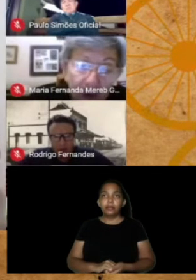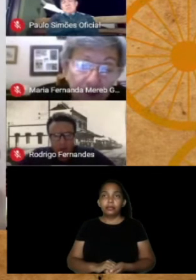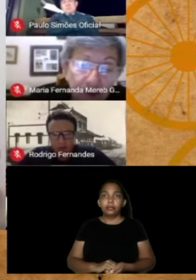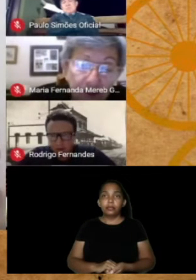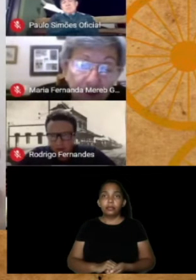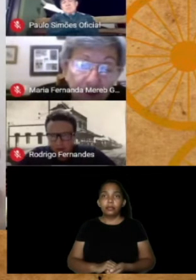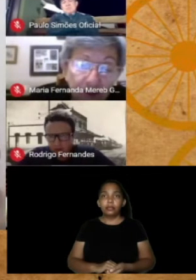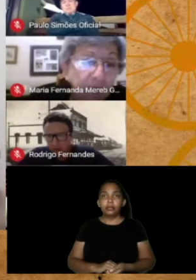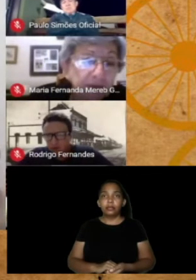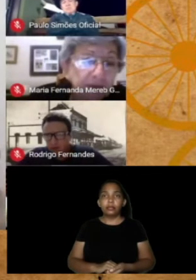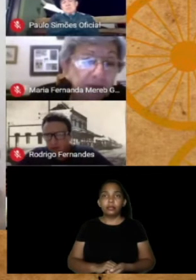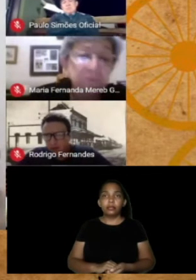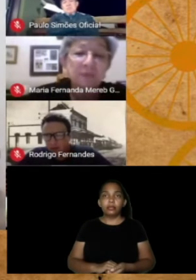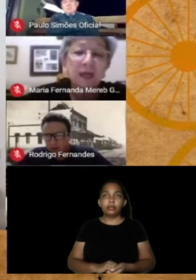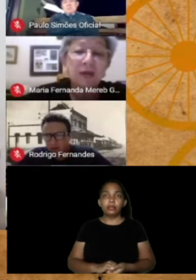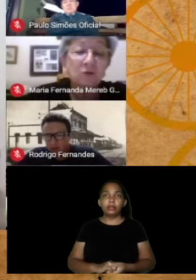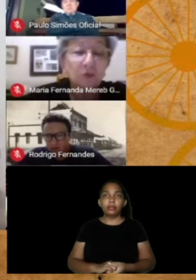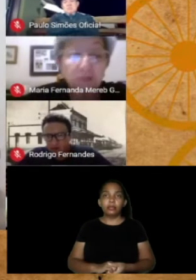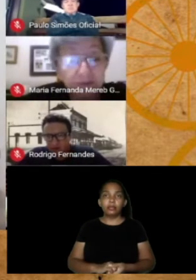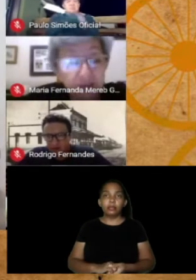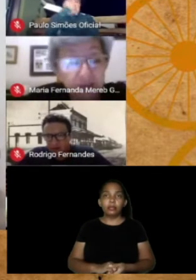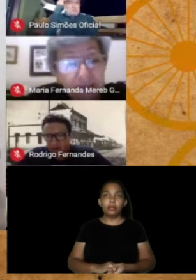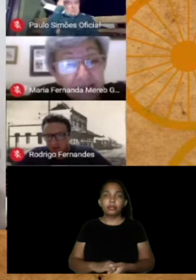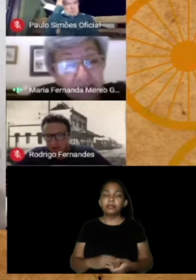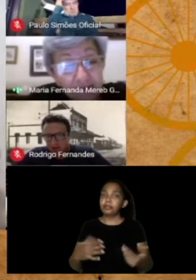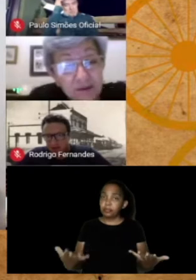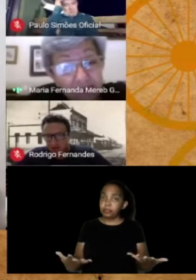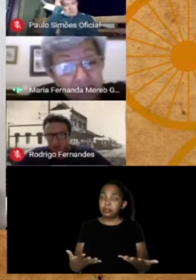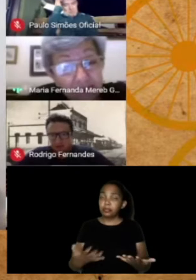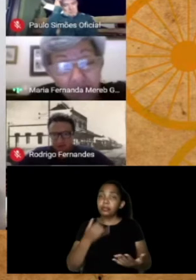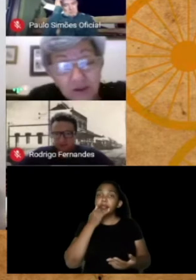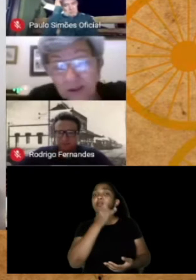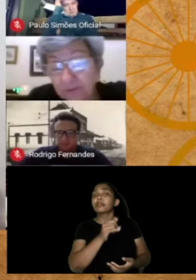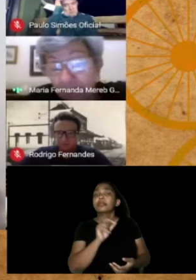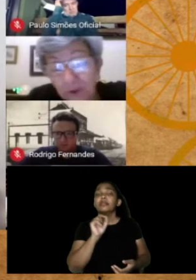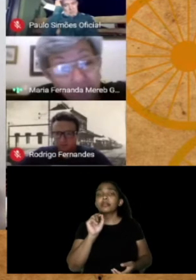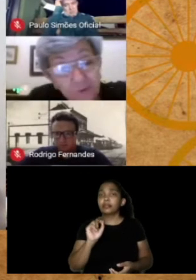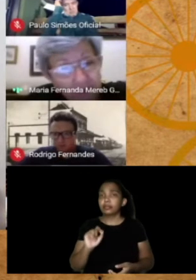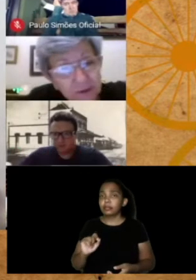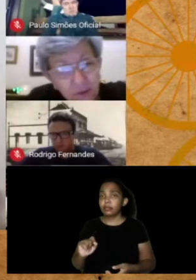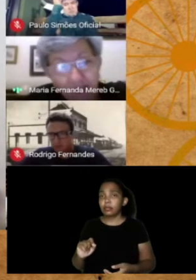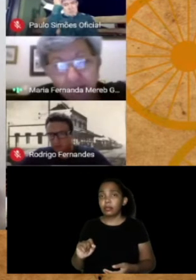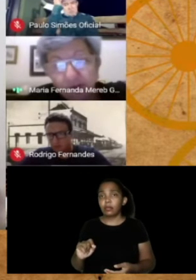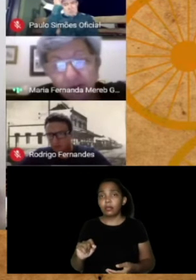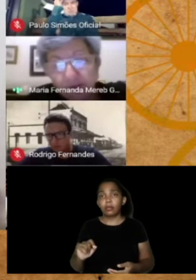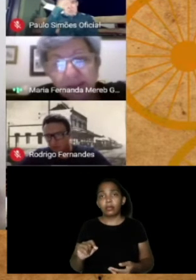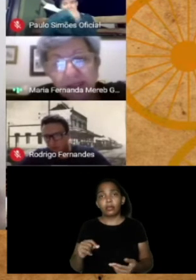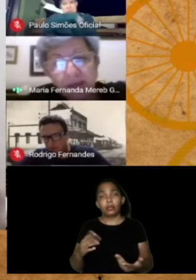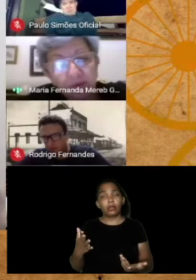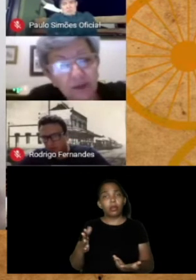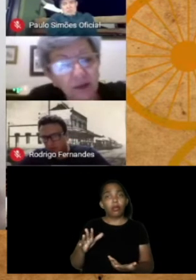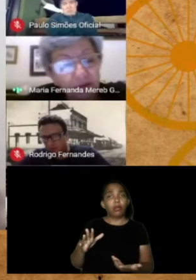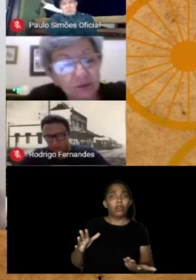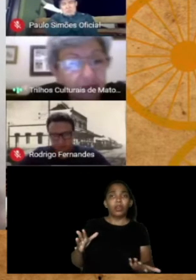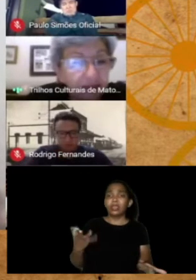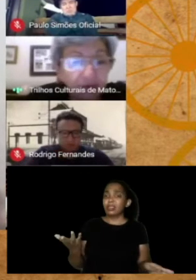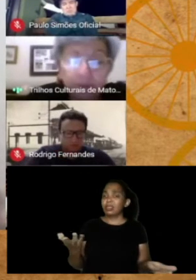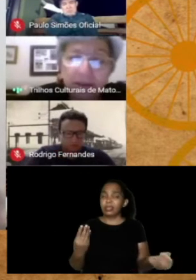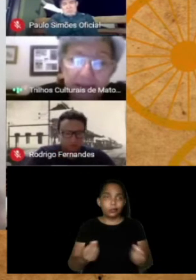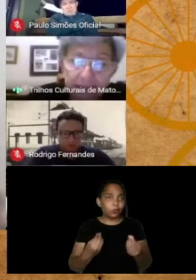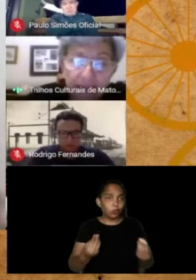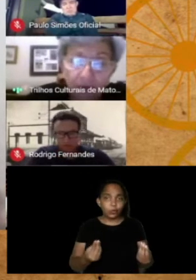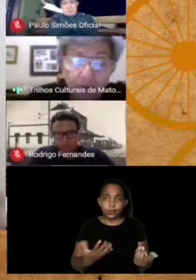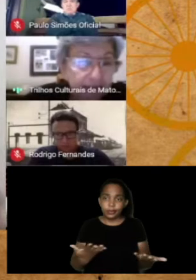Ô, gente, desculpa. O que eu estava dizendo era o seguinte, que foi um factoide o que fizeram o tal do trem